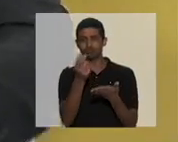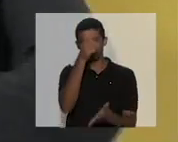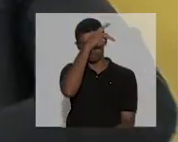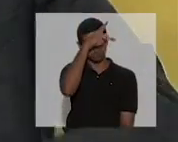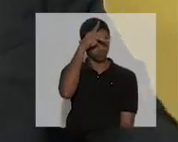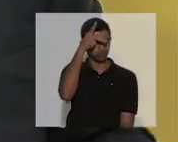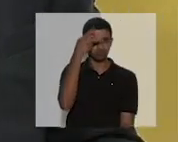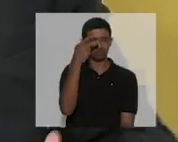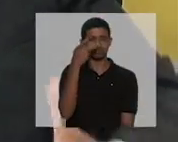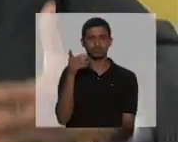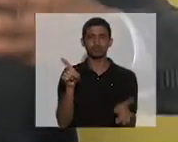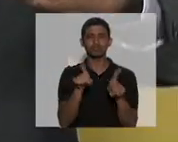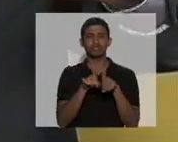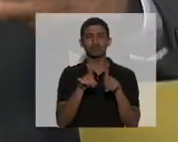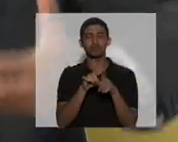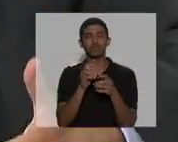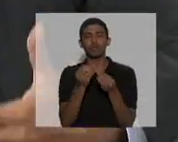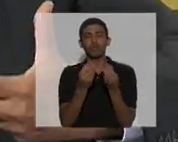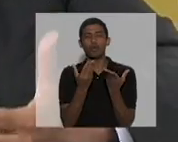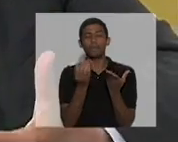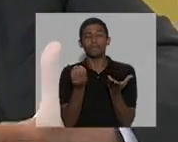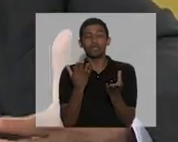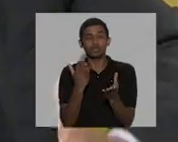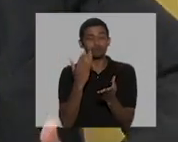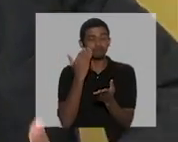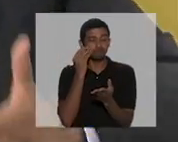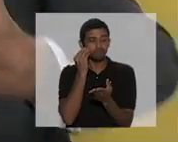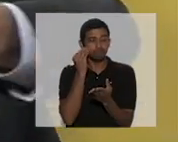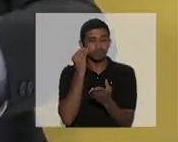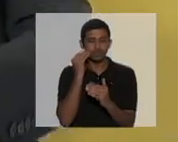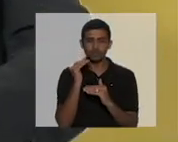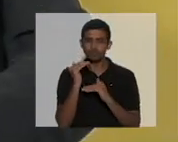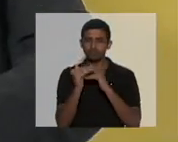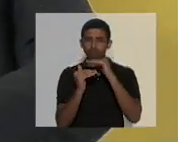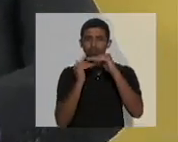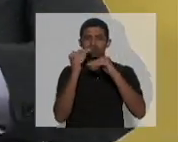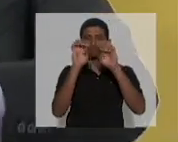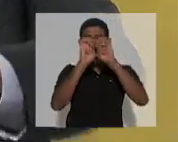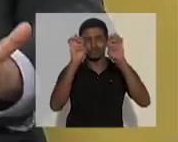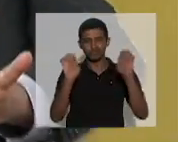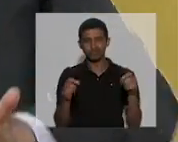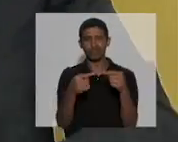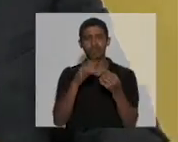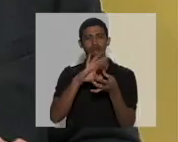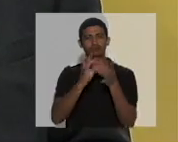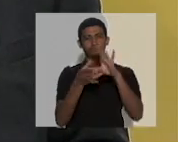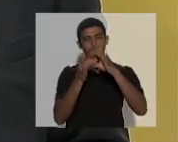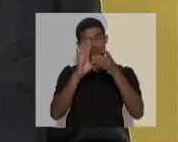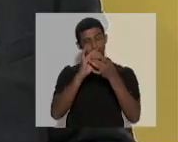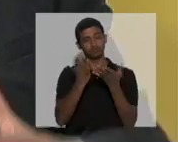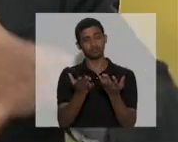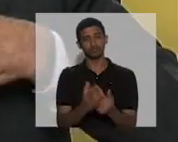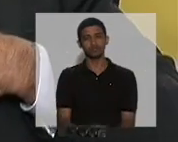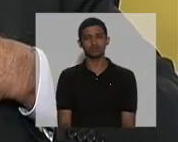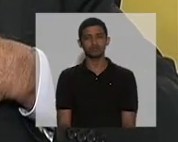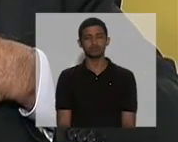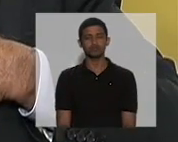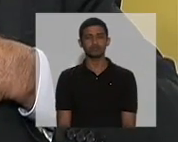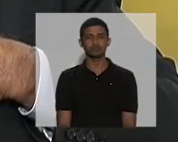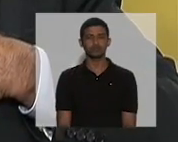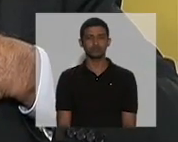recursos públicos no sentido de construir a infraestrutura para a Olimpíada. Isto